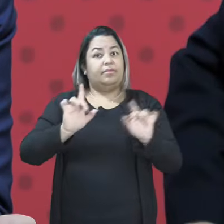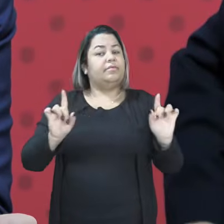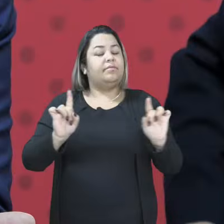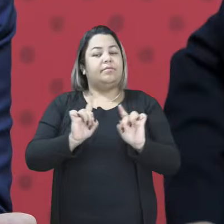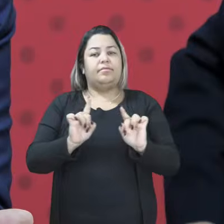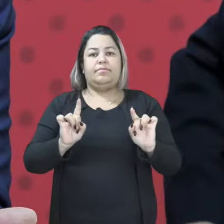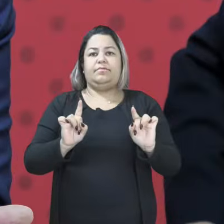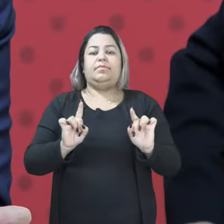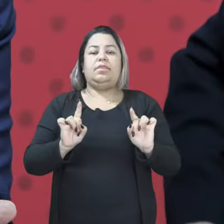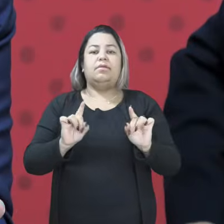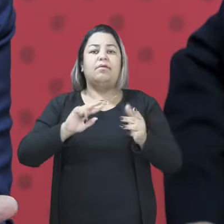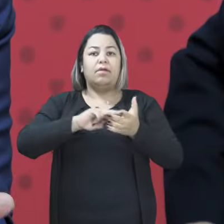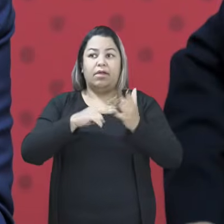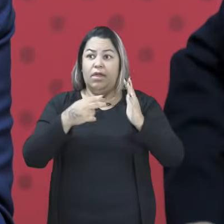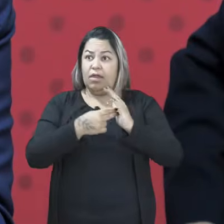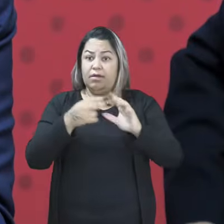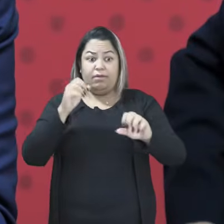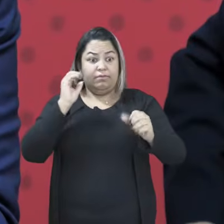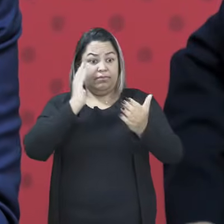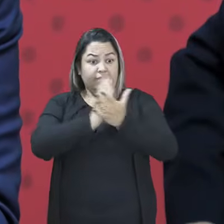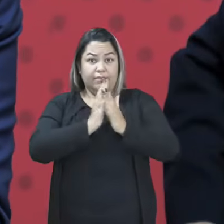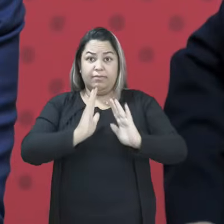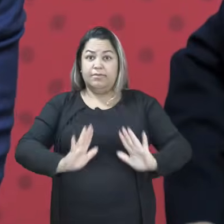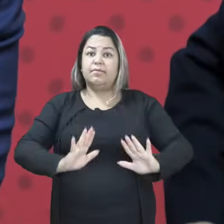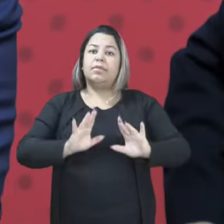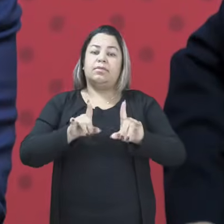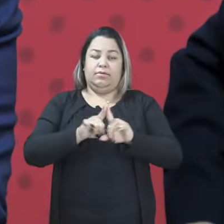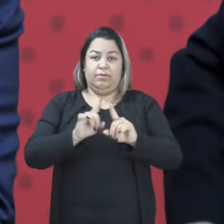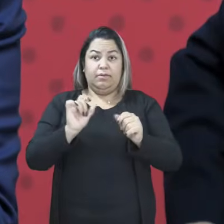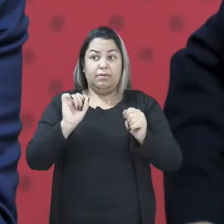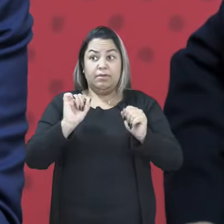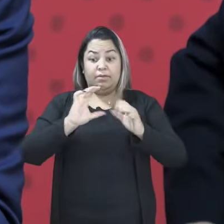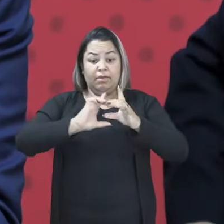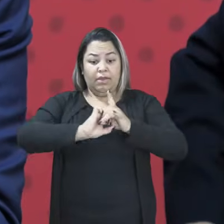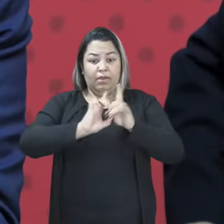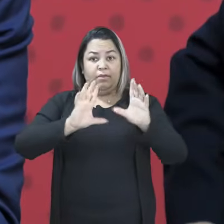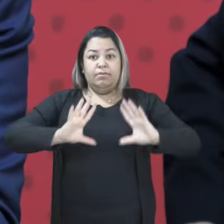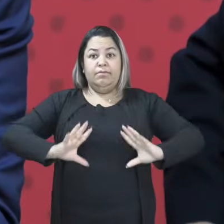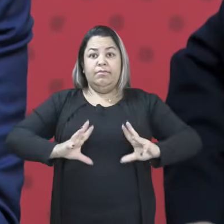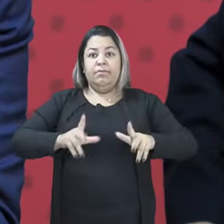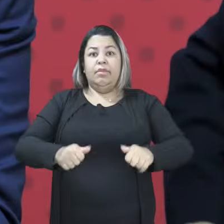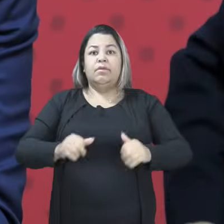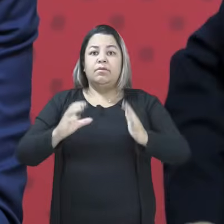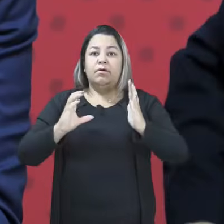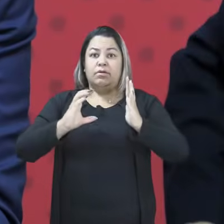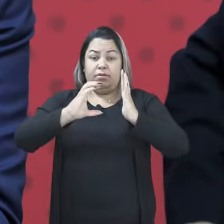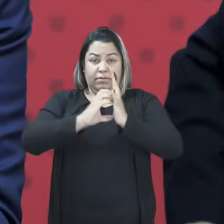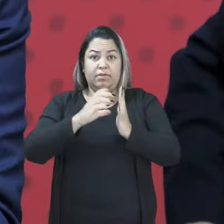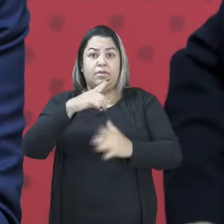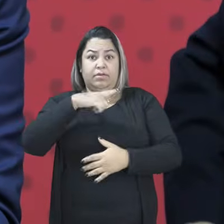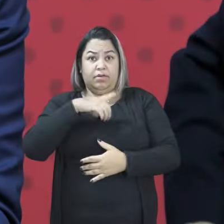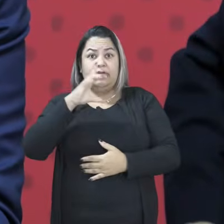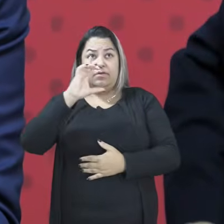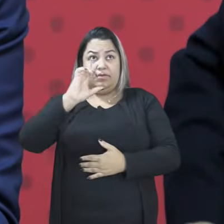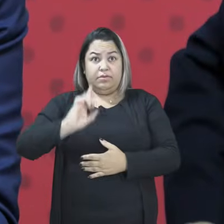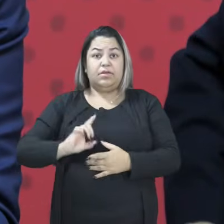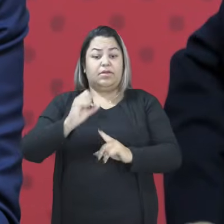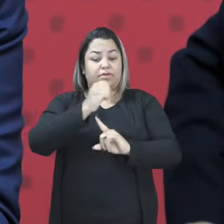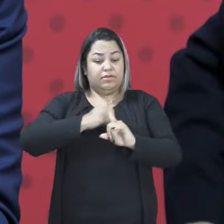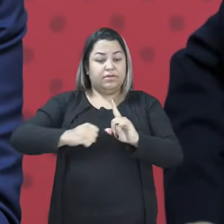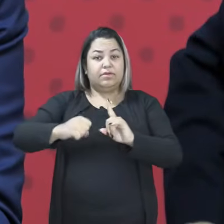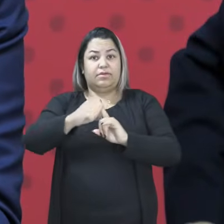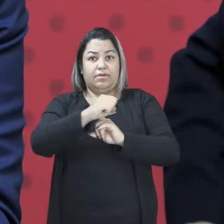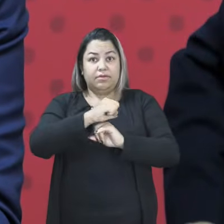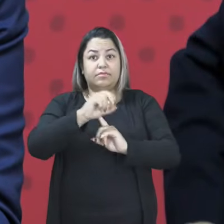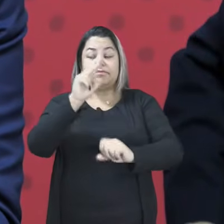rupturas. Não, faz parte da democracia que todos os partidos têm o direito de ir para a sociedade defender